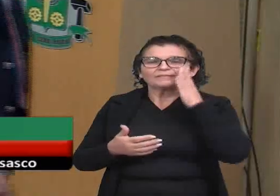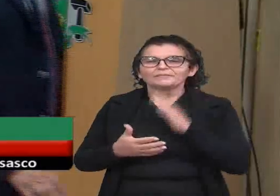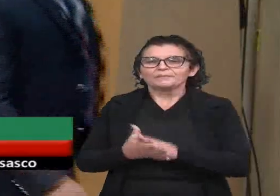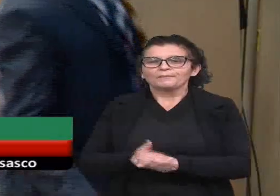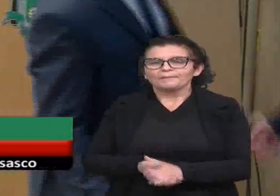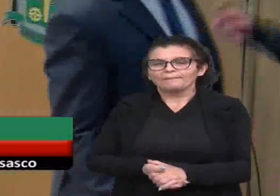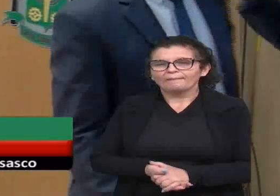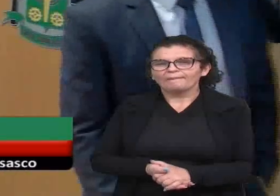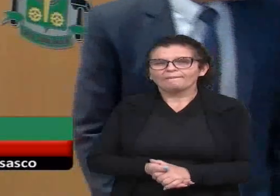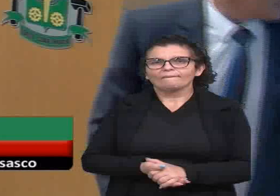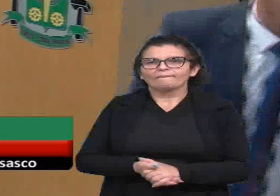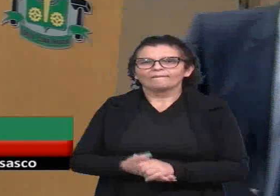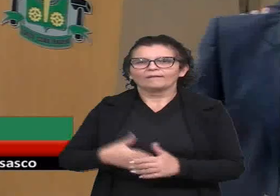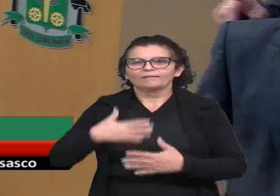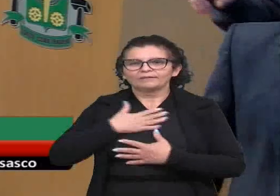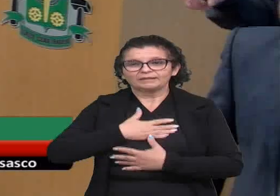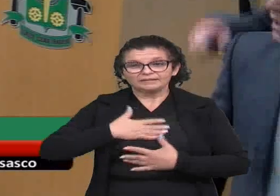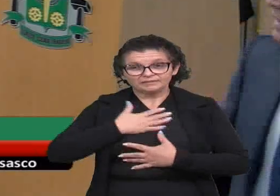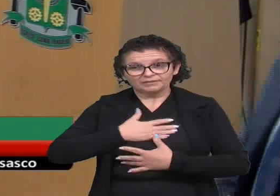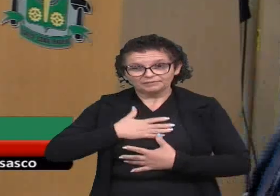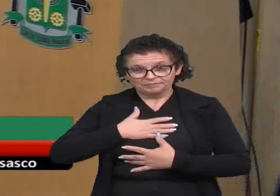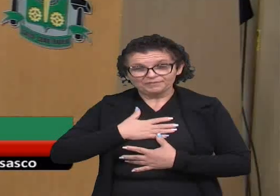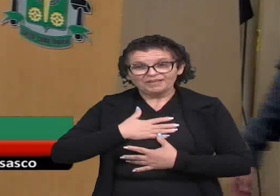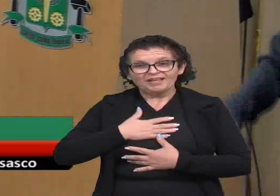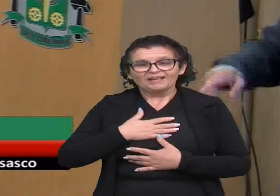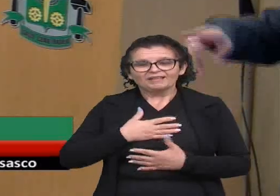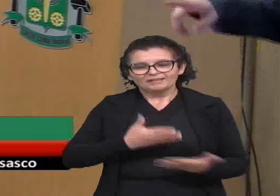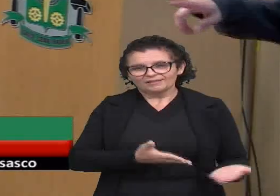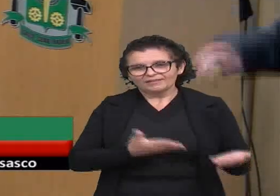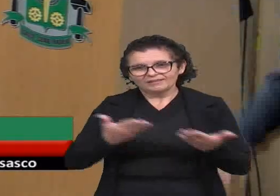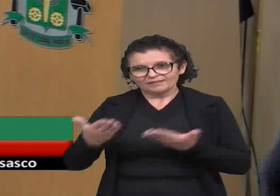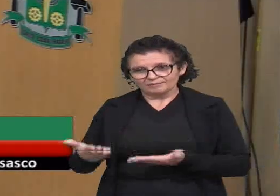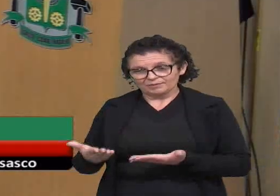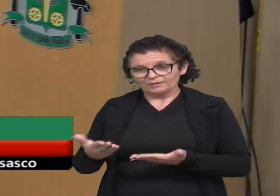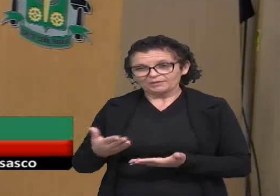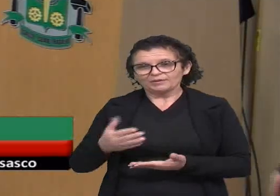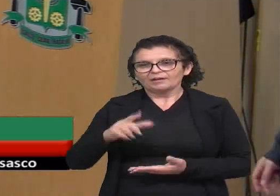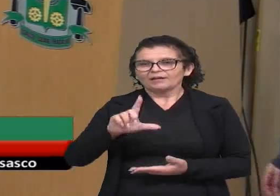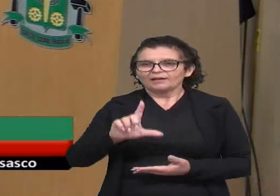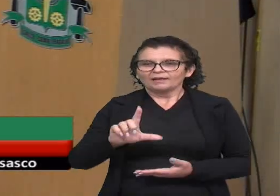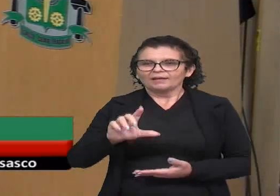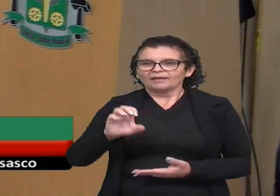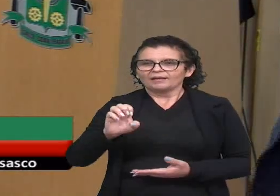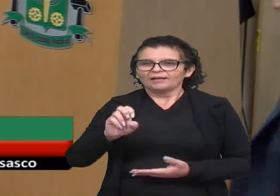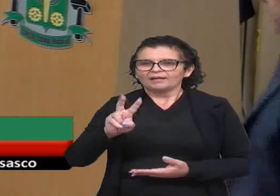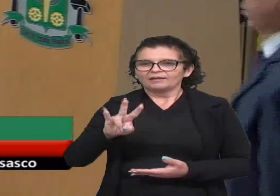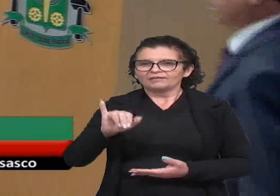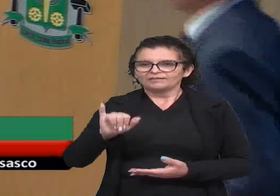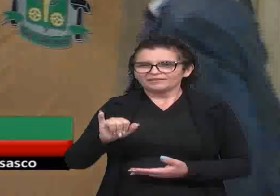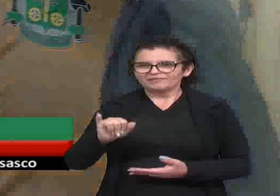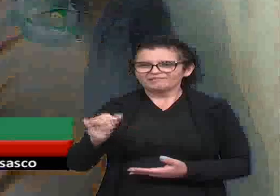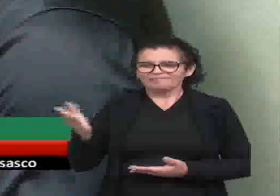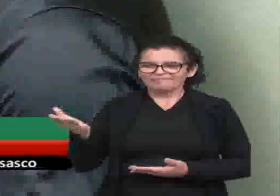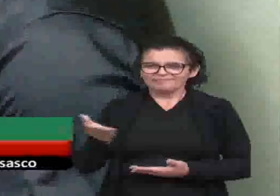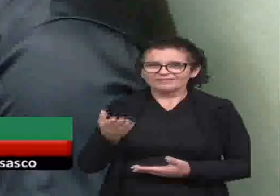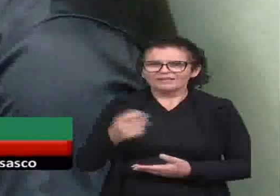Com muita satisfação, né? A gente recebeu o Levi semana passada aqui. Novamente, eu não me canso de falar da pessoa que é